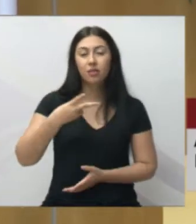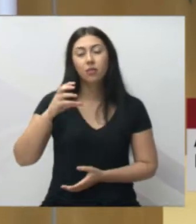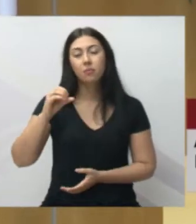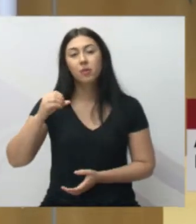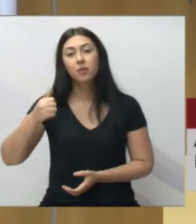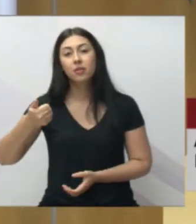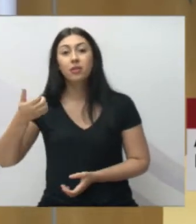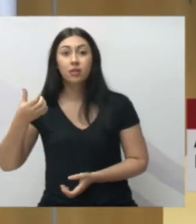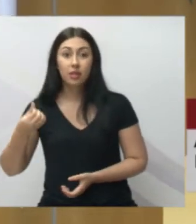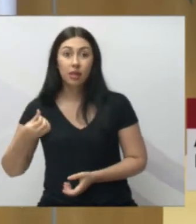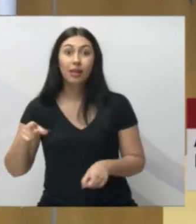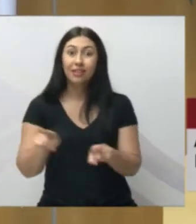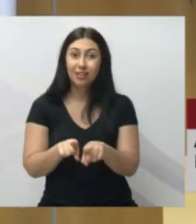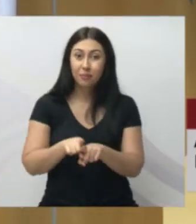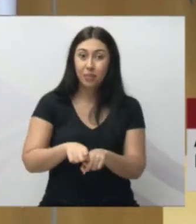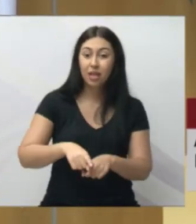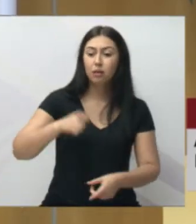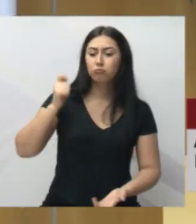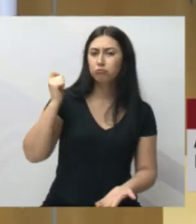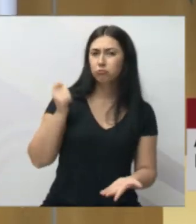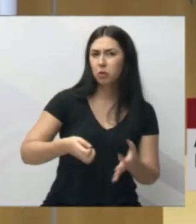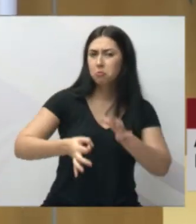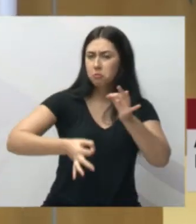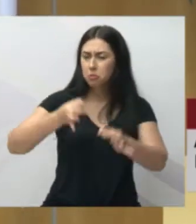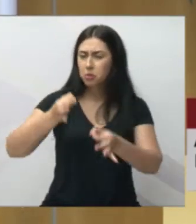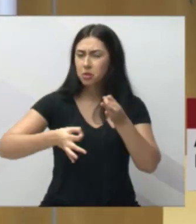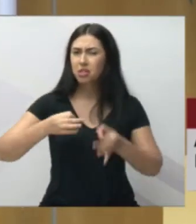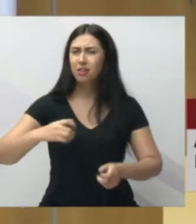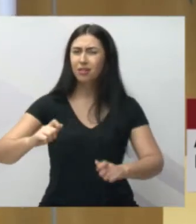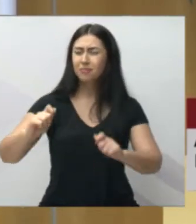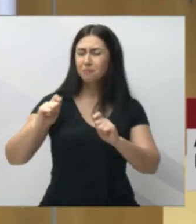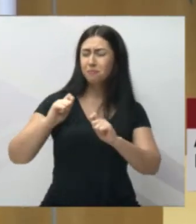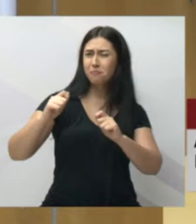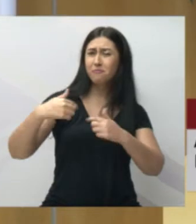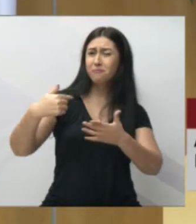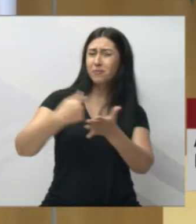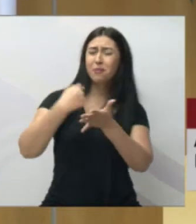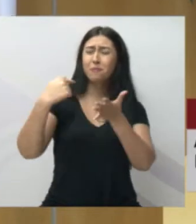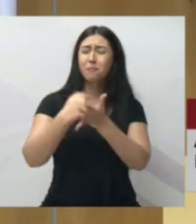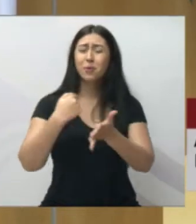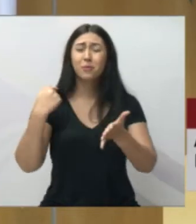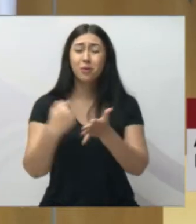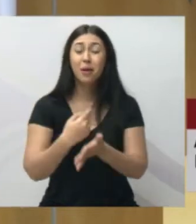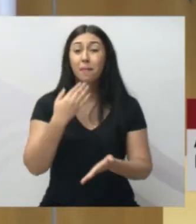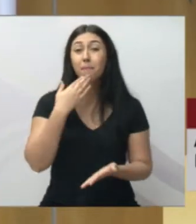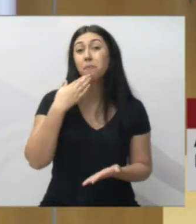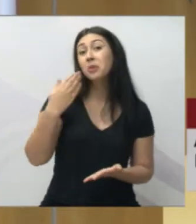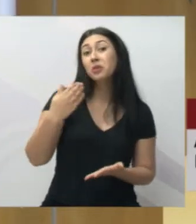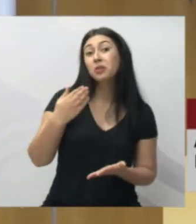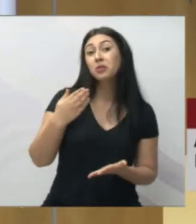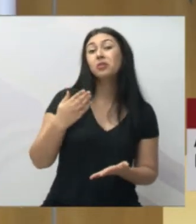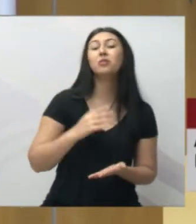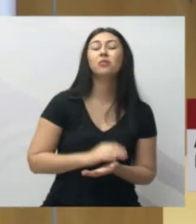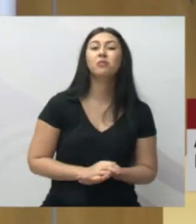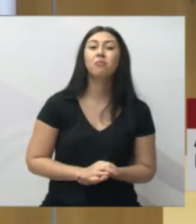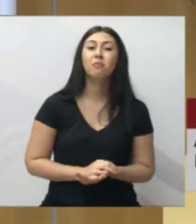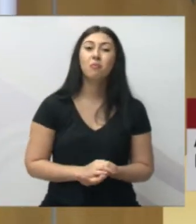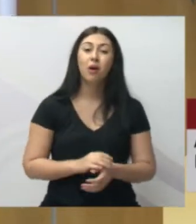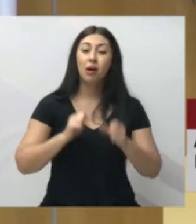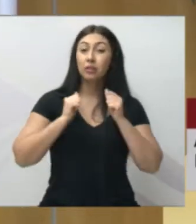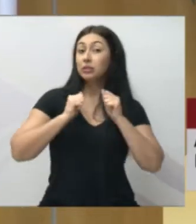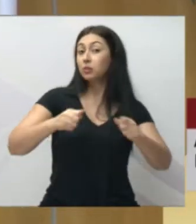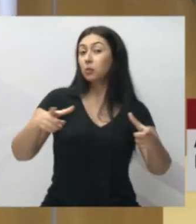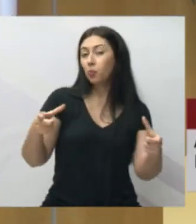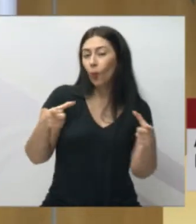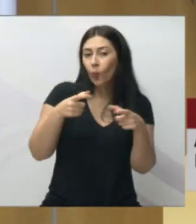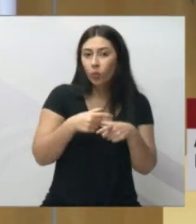Tribunal de Contas para que isso acontecesse. Lógico que Cada tempo tem a